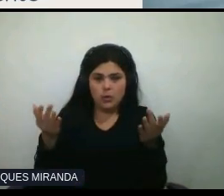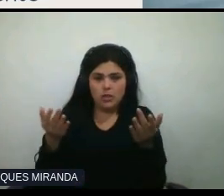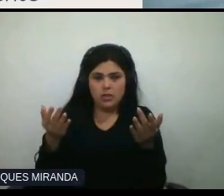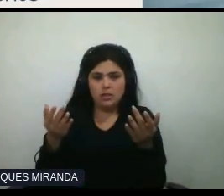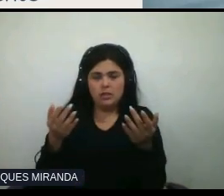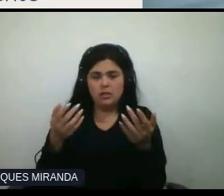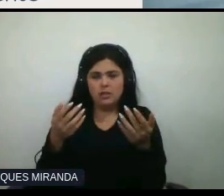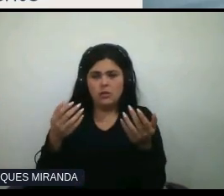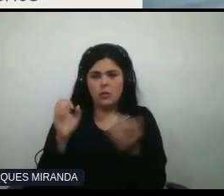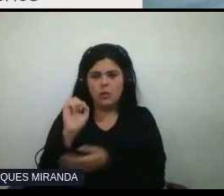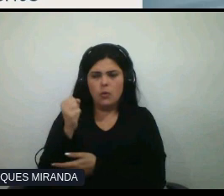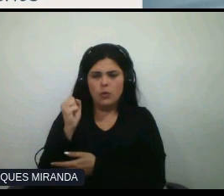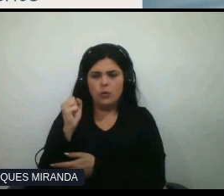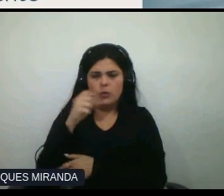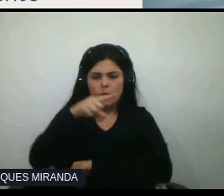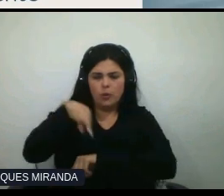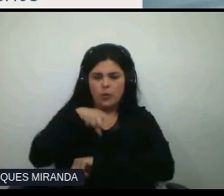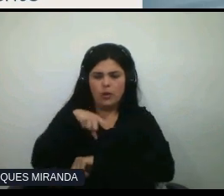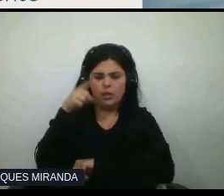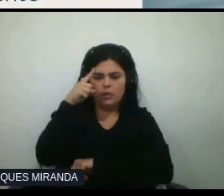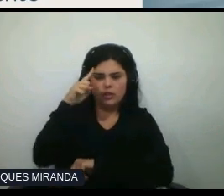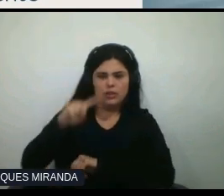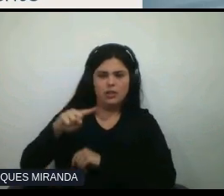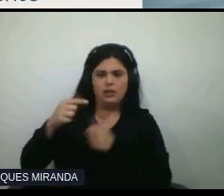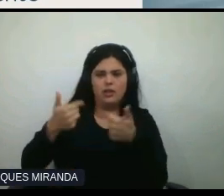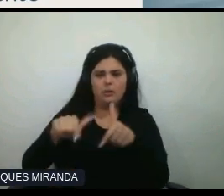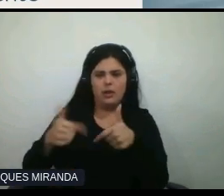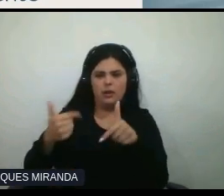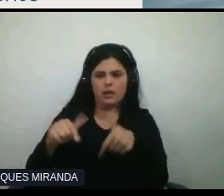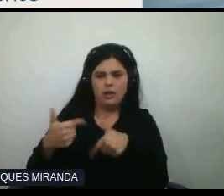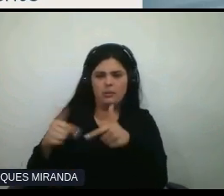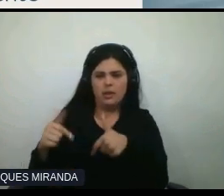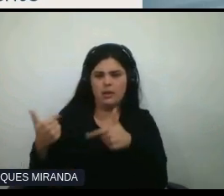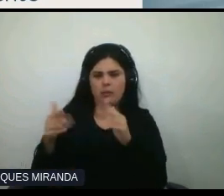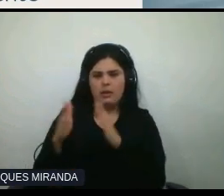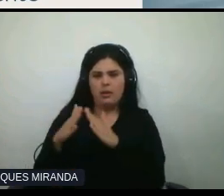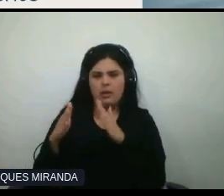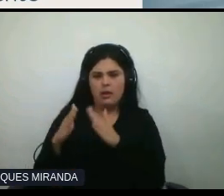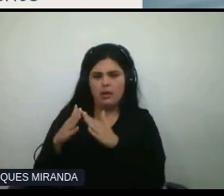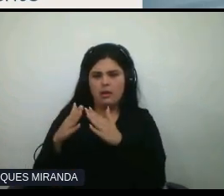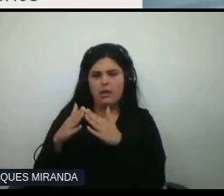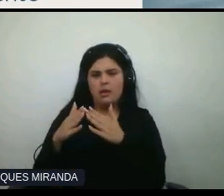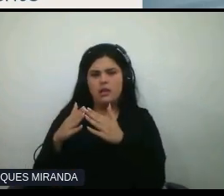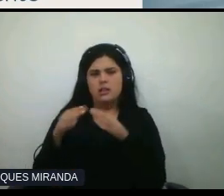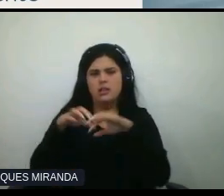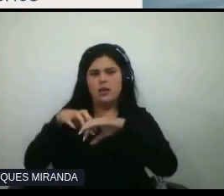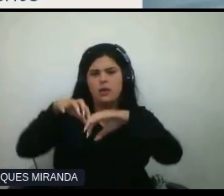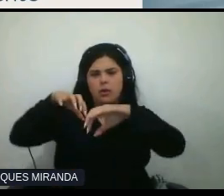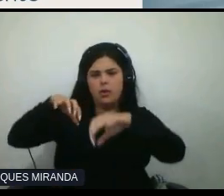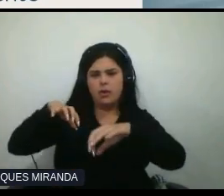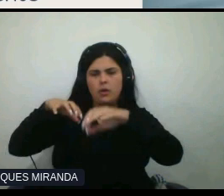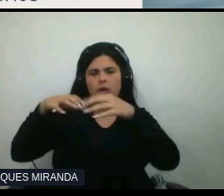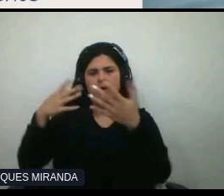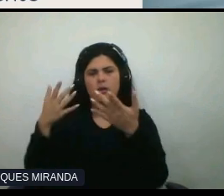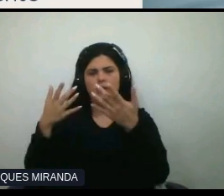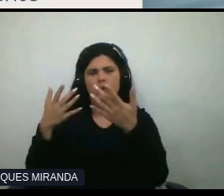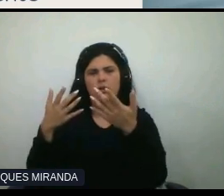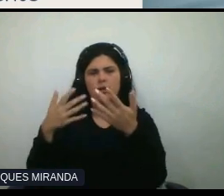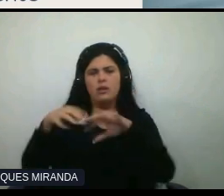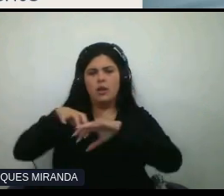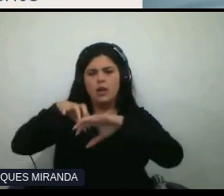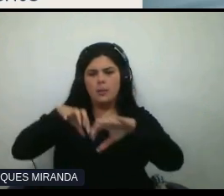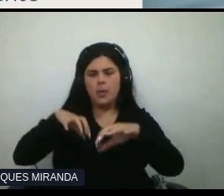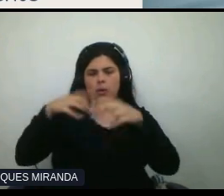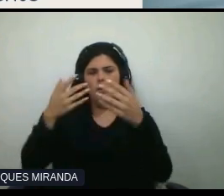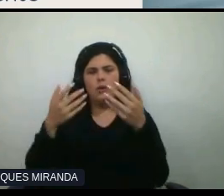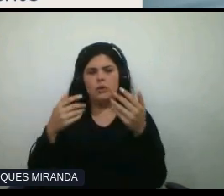menos 8 horas do dia no trabalho, seja fisicamente, seja de home office, mas, cara, grande parte do meu